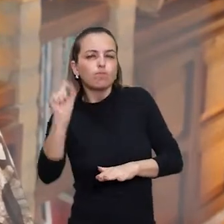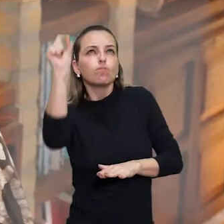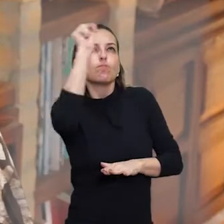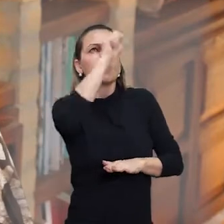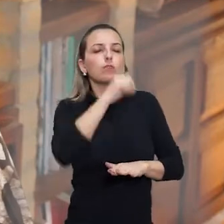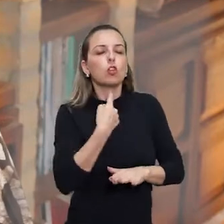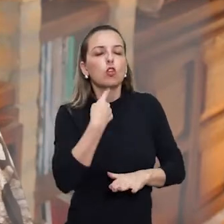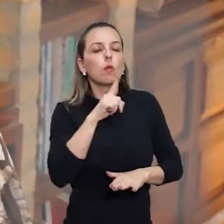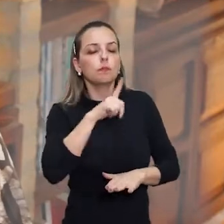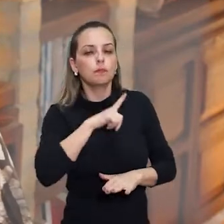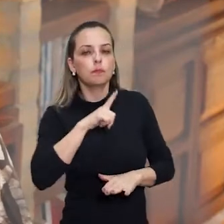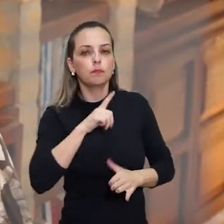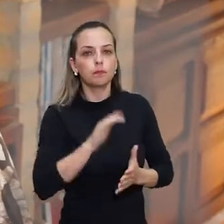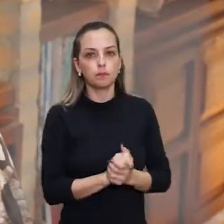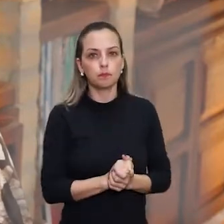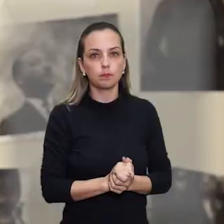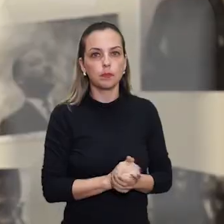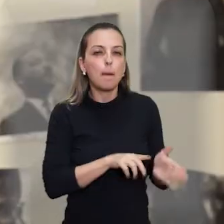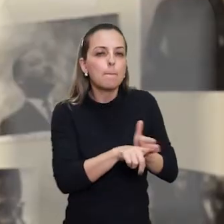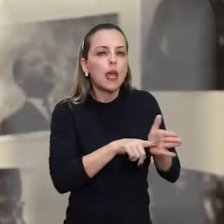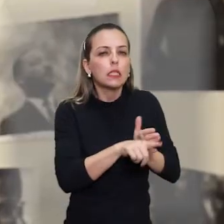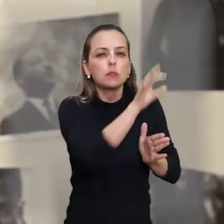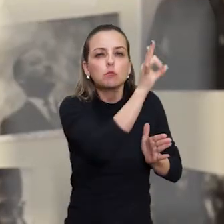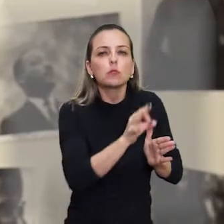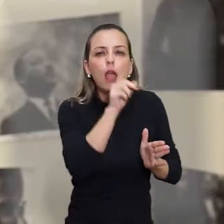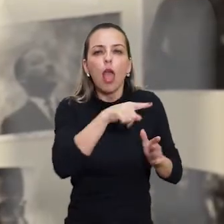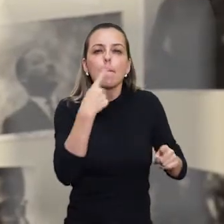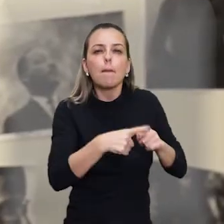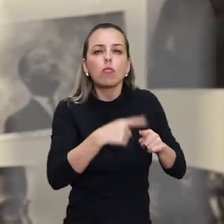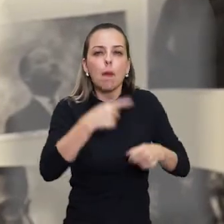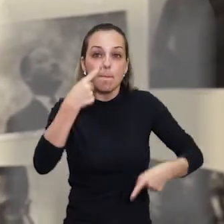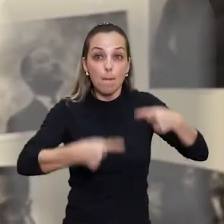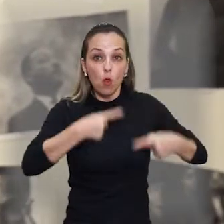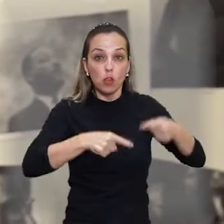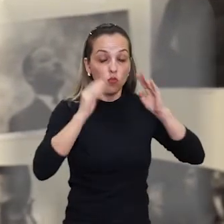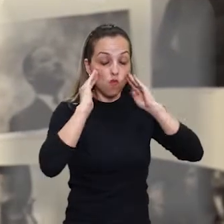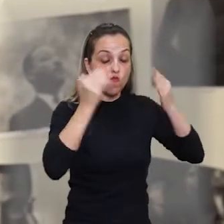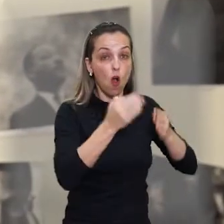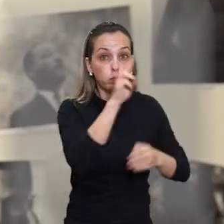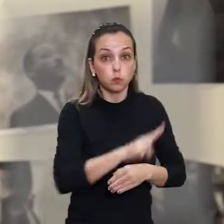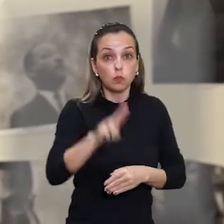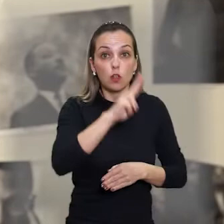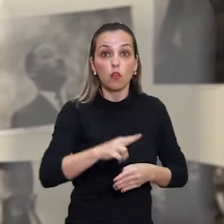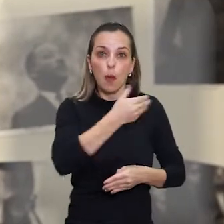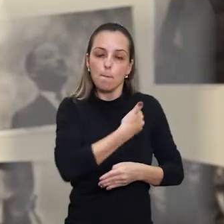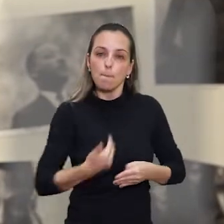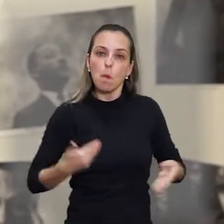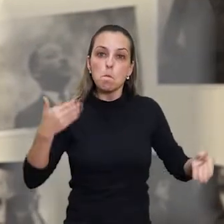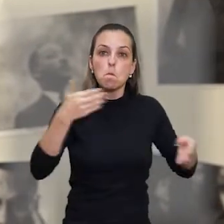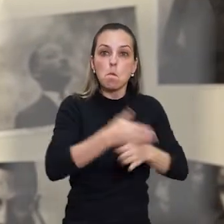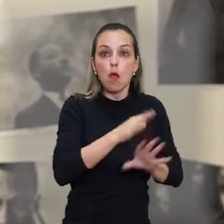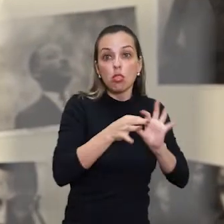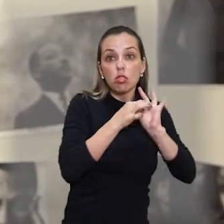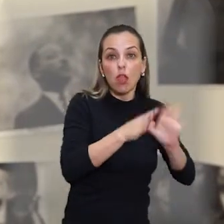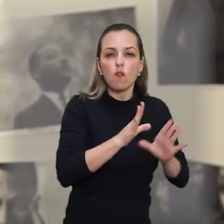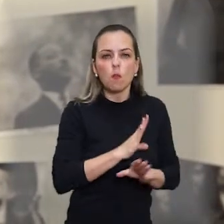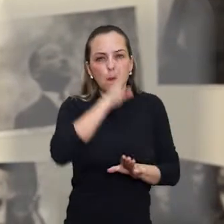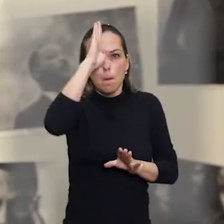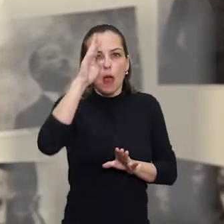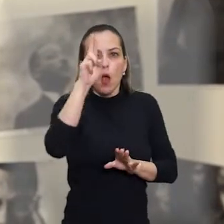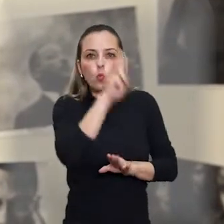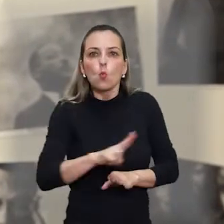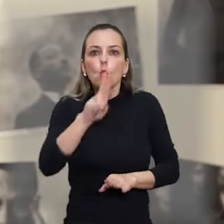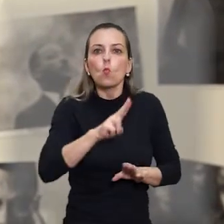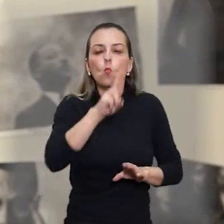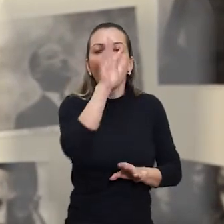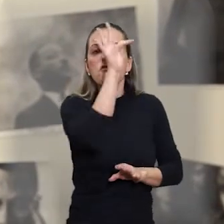muito questionada, Brasil afora. Esse número provavelmente é fruto das políticas também de promoção, do acesso ao ensino